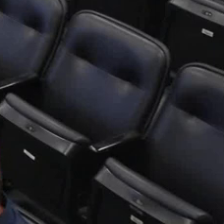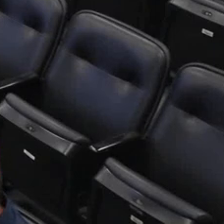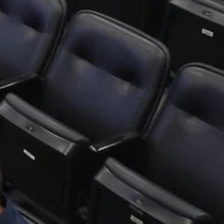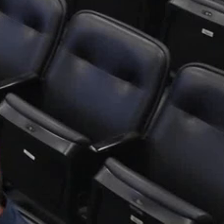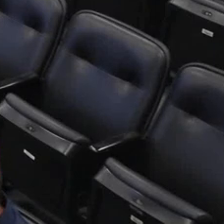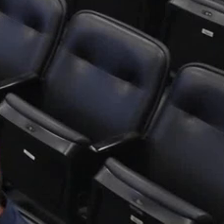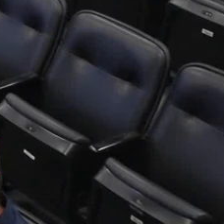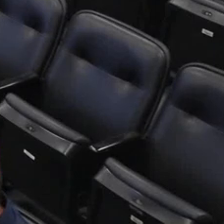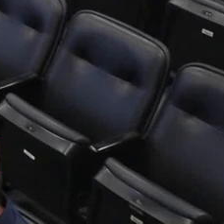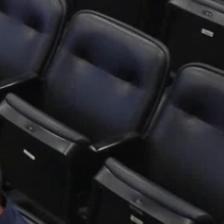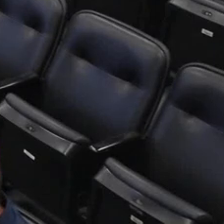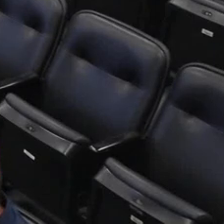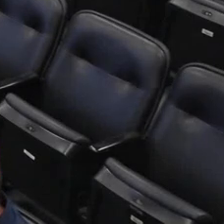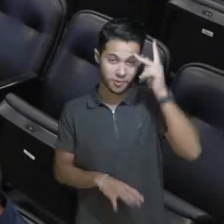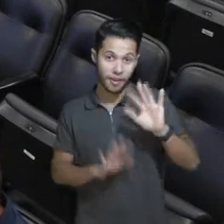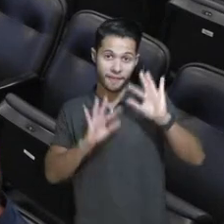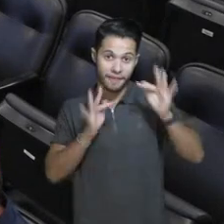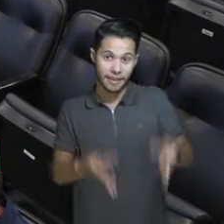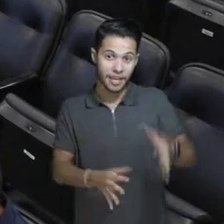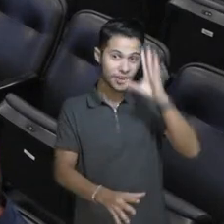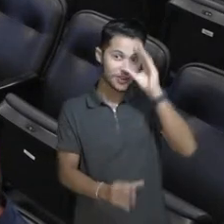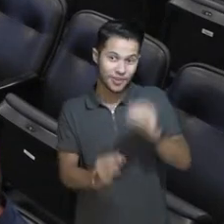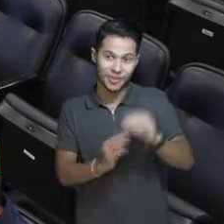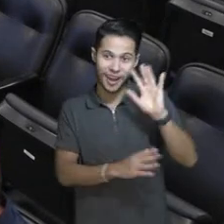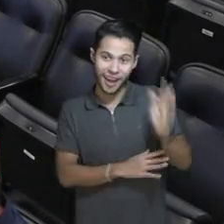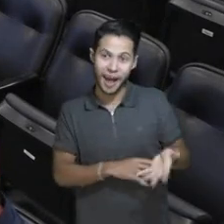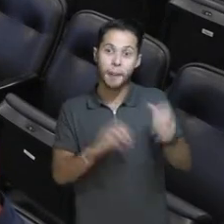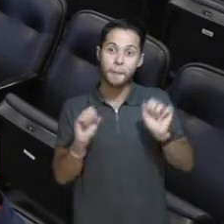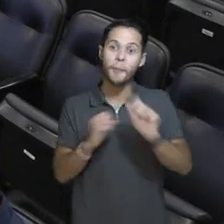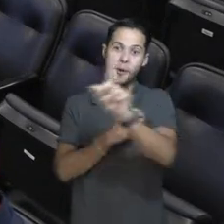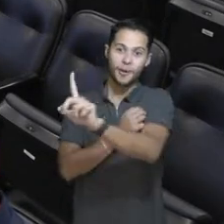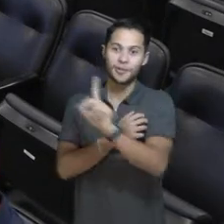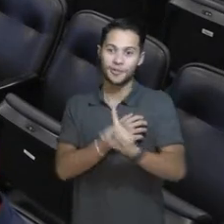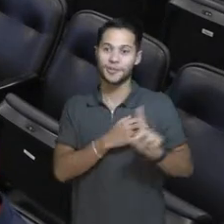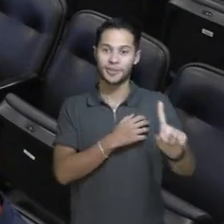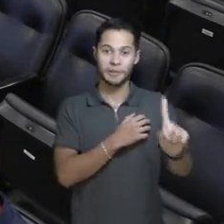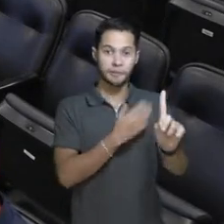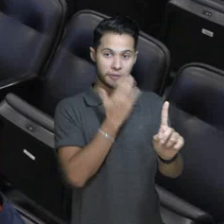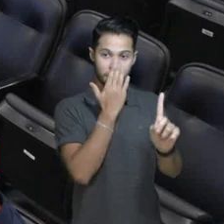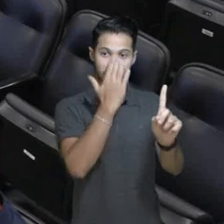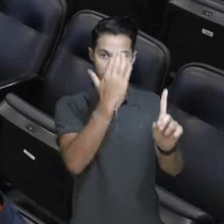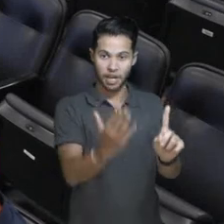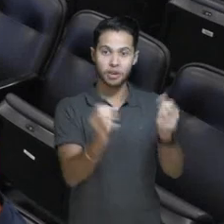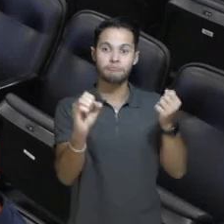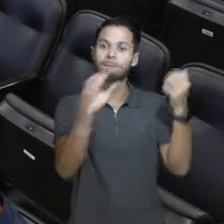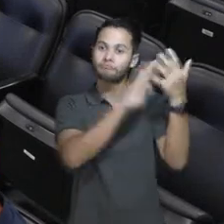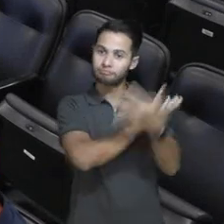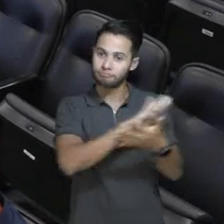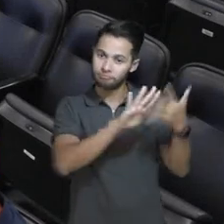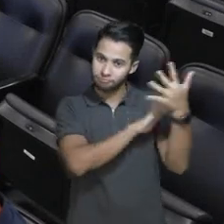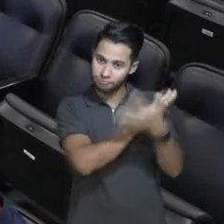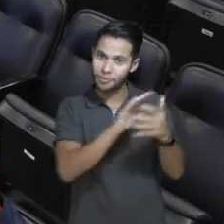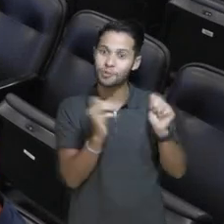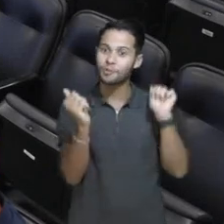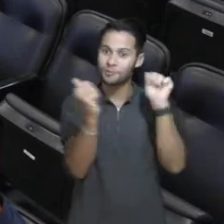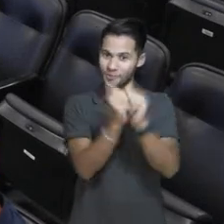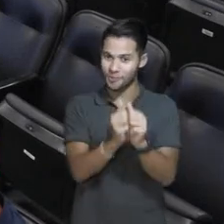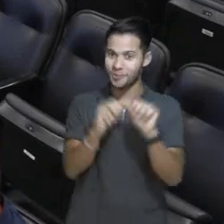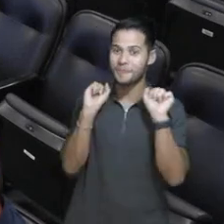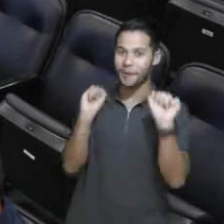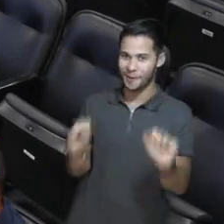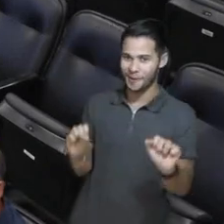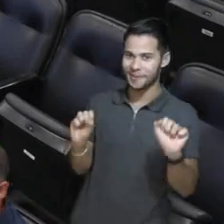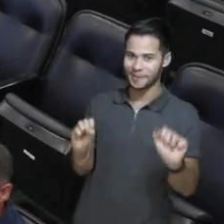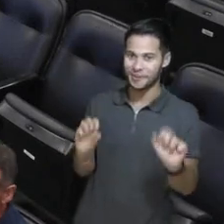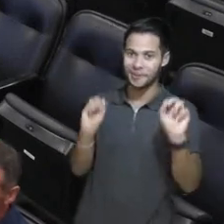quem já finalizou quiser vir aqui na frente então se o grupo quiser vir junto ou mais de um interlocutor agora